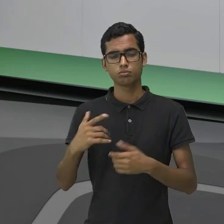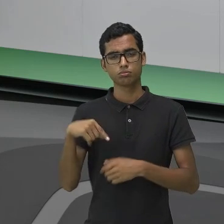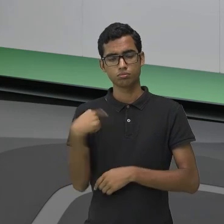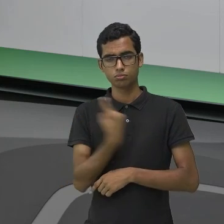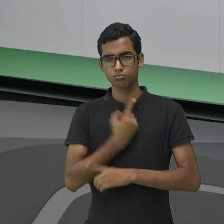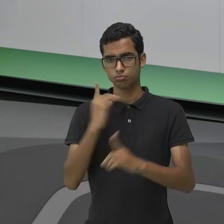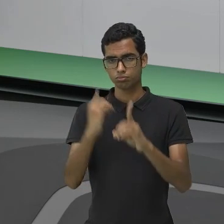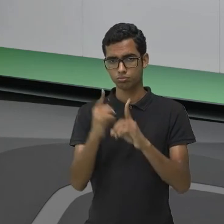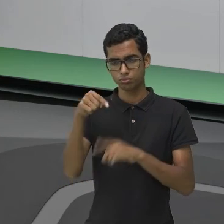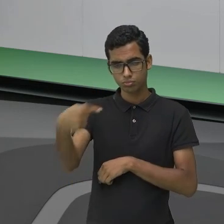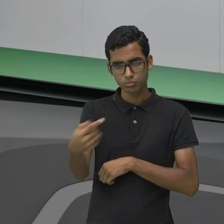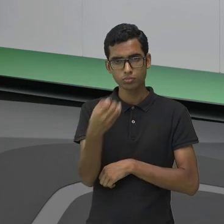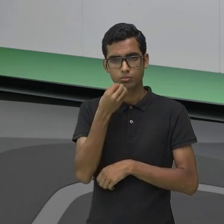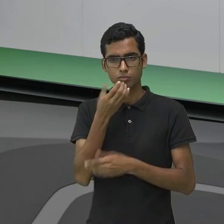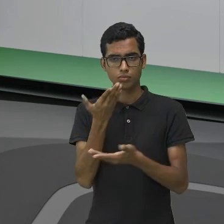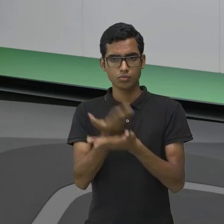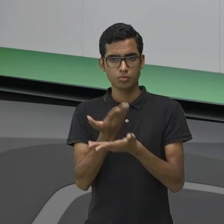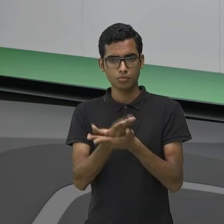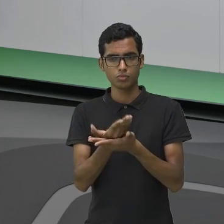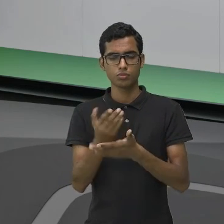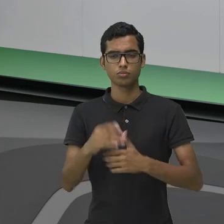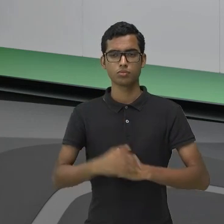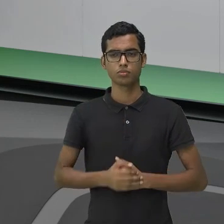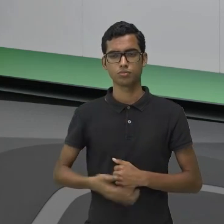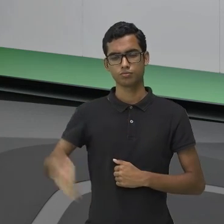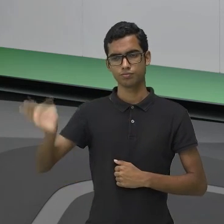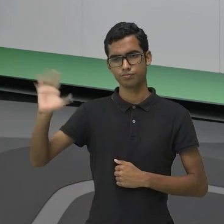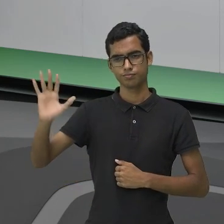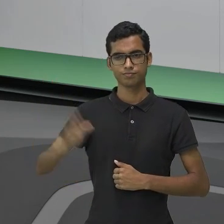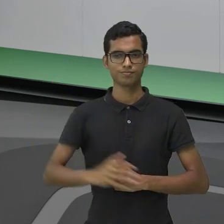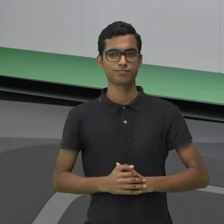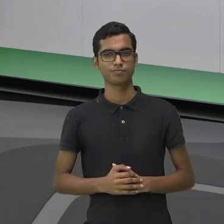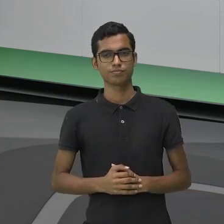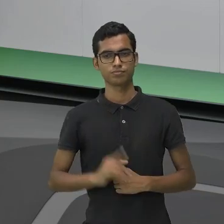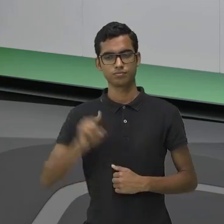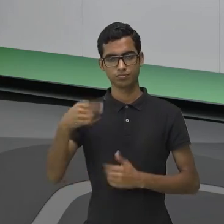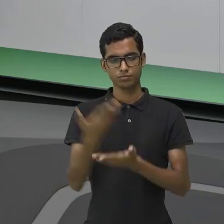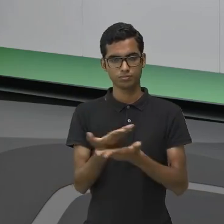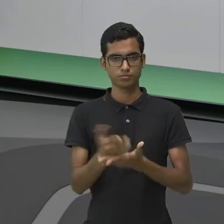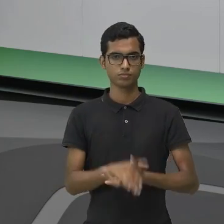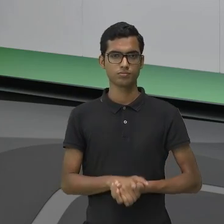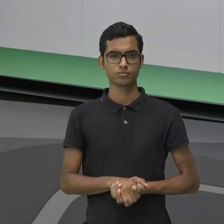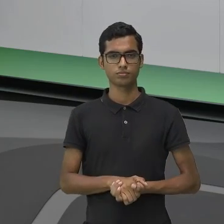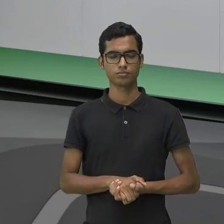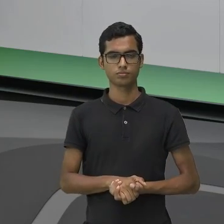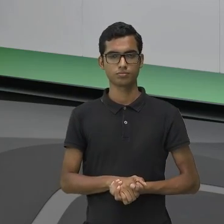nós nos encontramos aqui em uma outra oportunidade. Tchau, pessoal. Até a próxima aula.